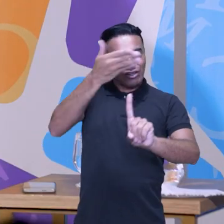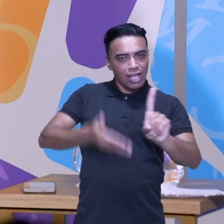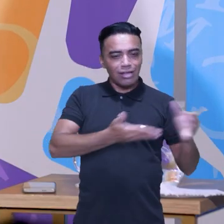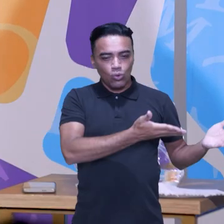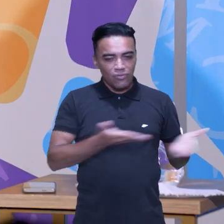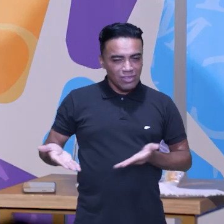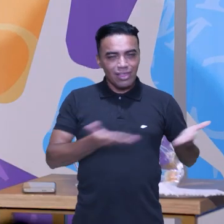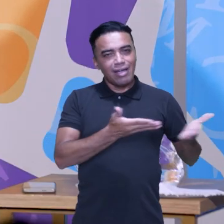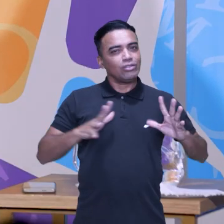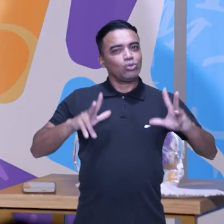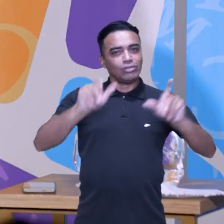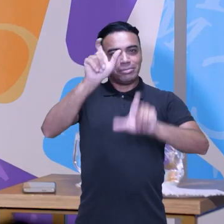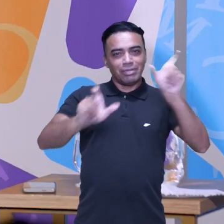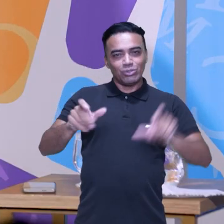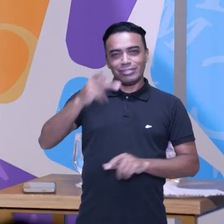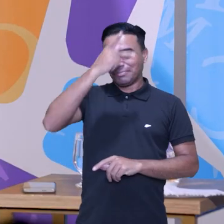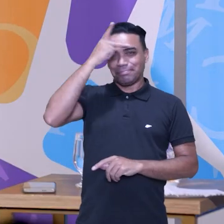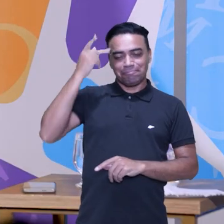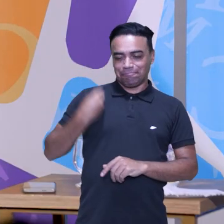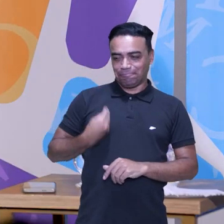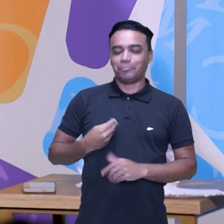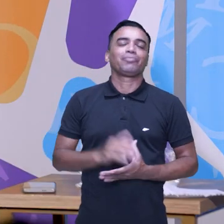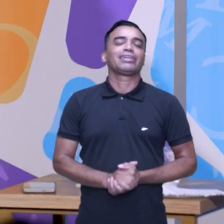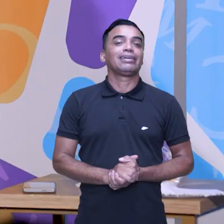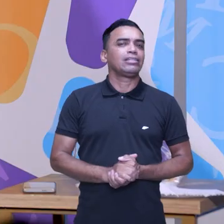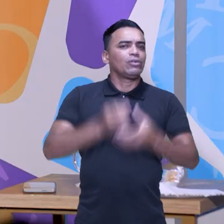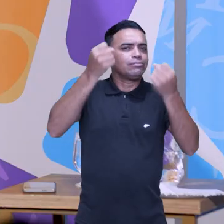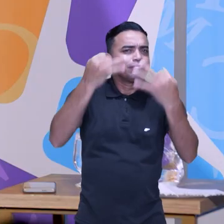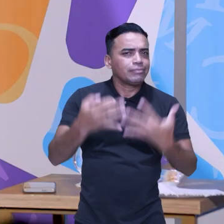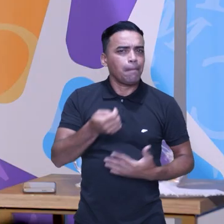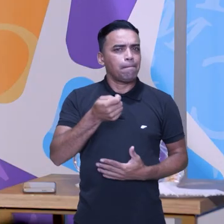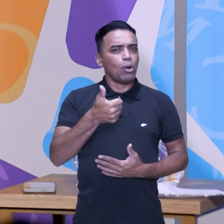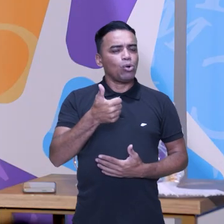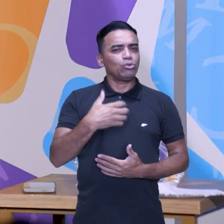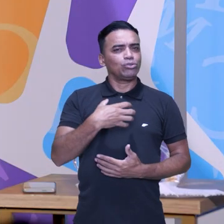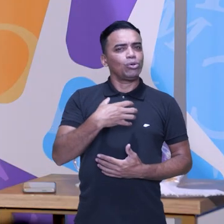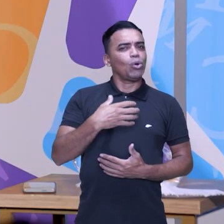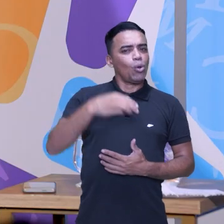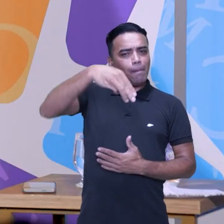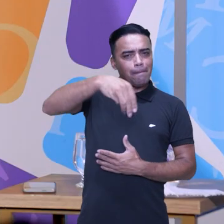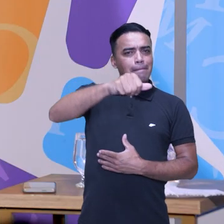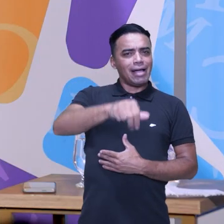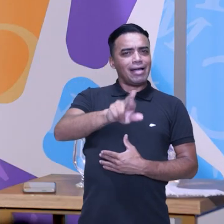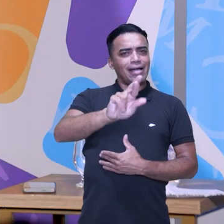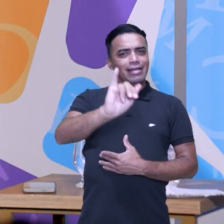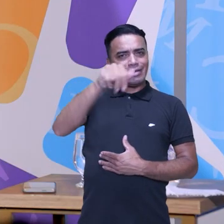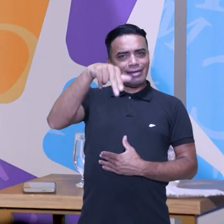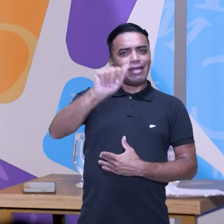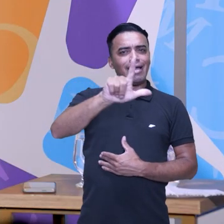escuro e calça branca larga. Usa óculos retangulares de aro fino. Ao longo do evento, a plateia é filmada e está